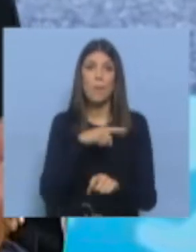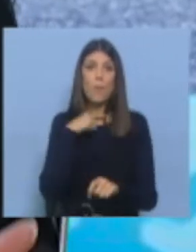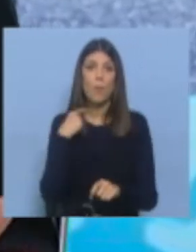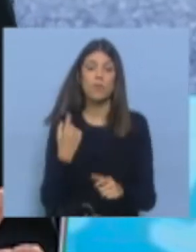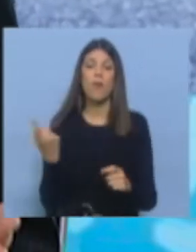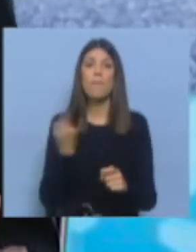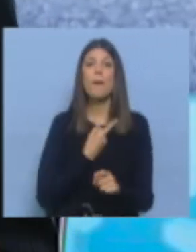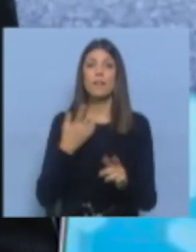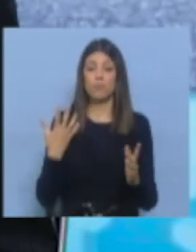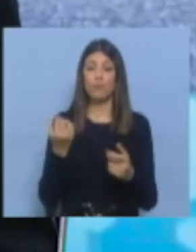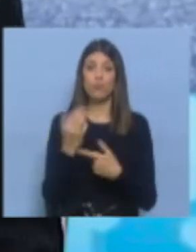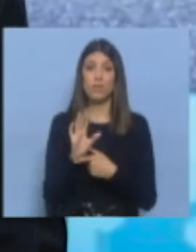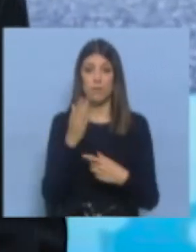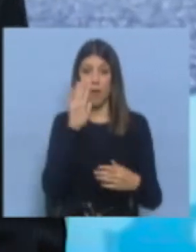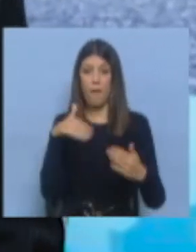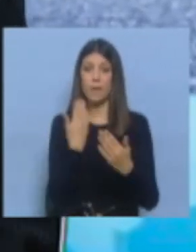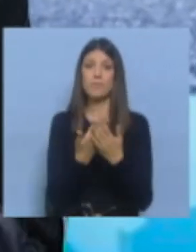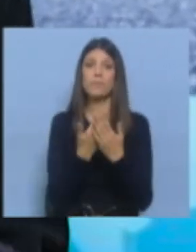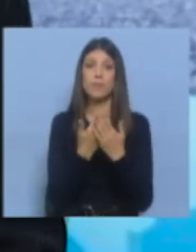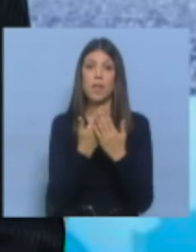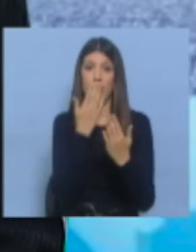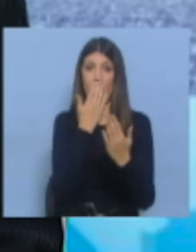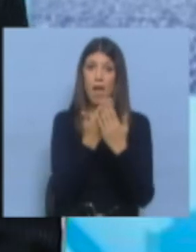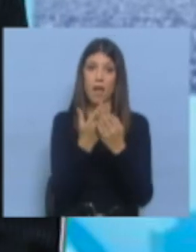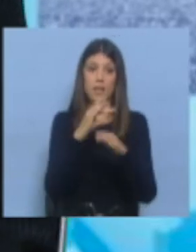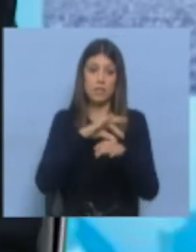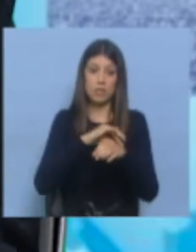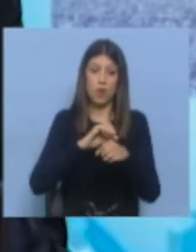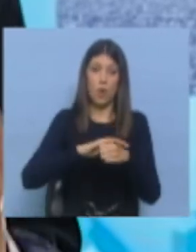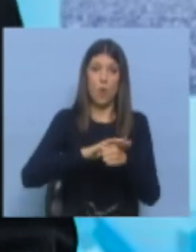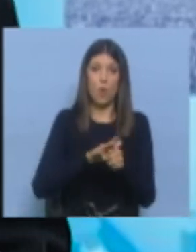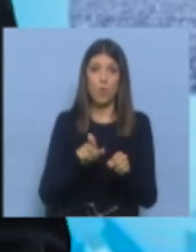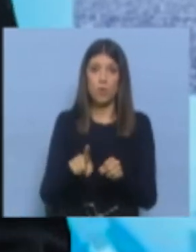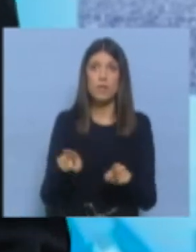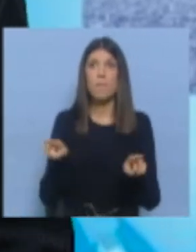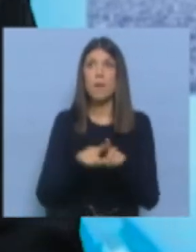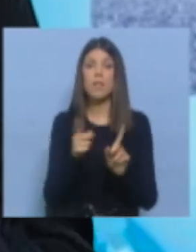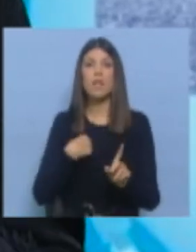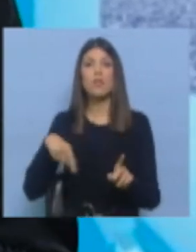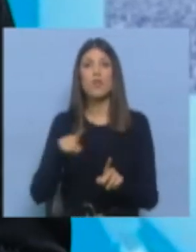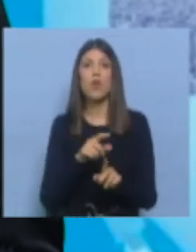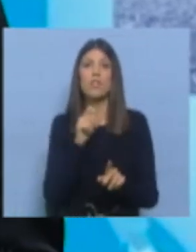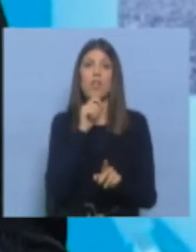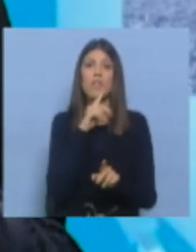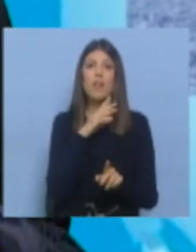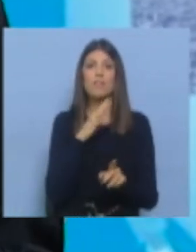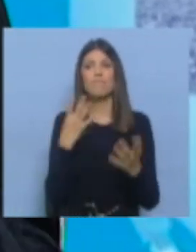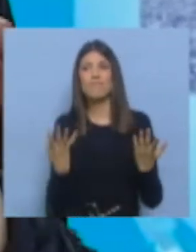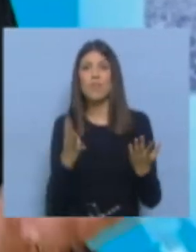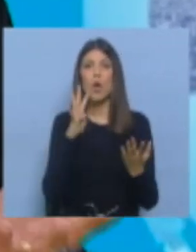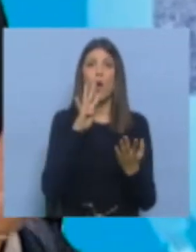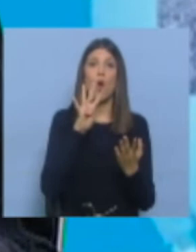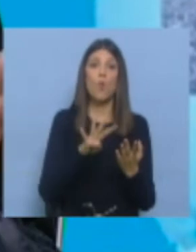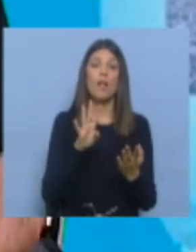lado oposto, ou seja, criarmos uma espécie de noção de que 4.000 mortes. Bom,